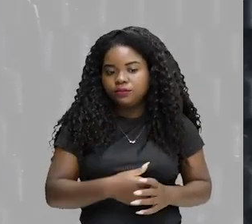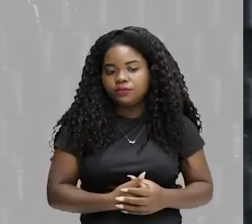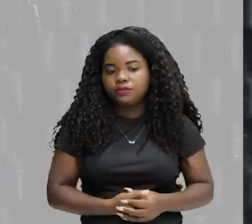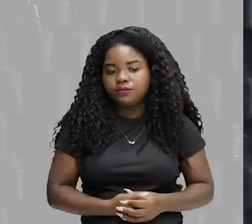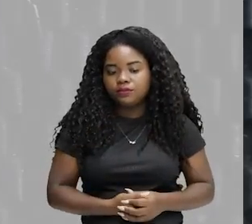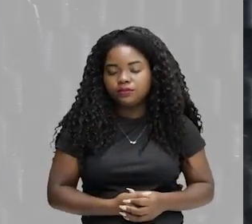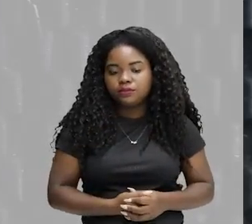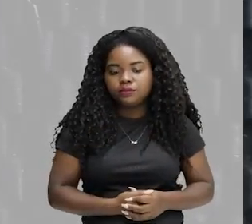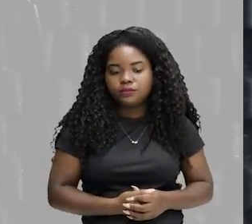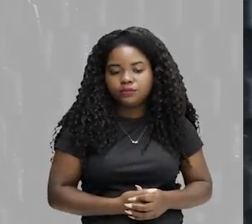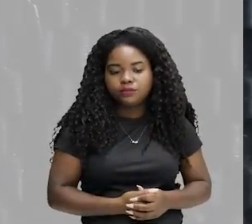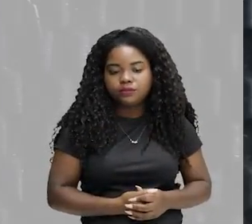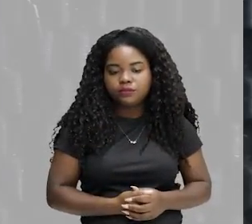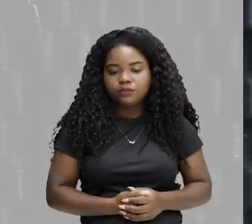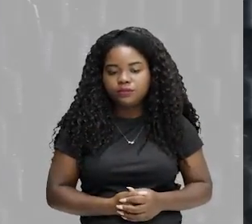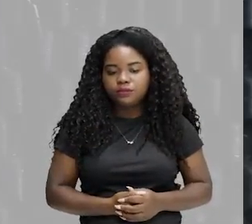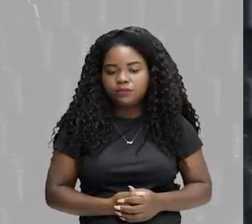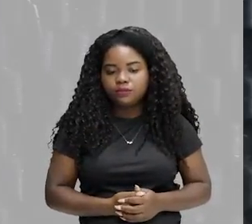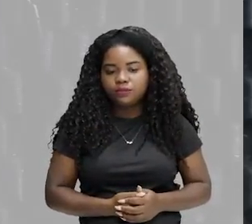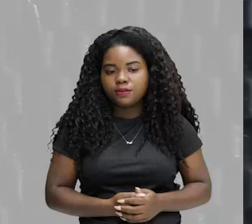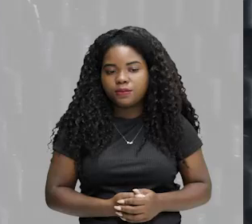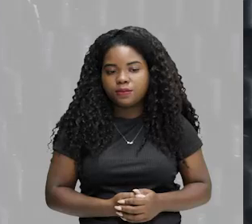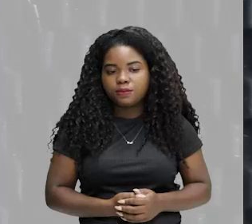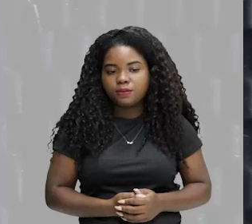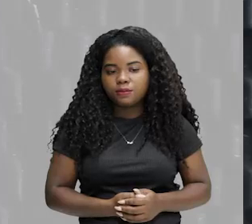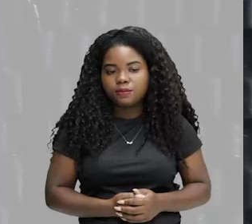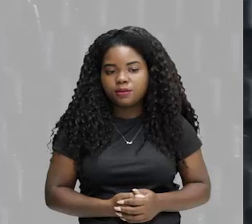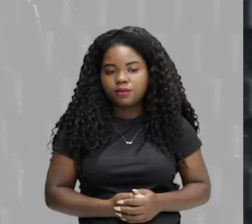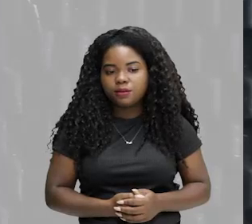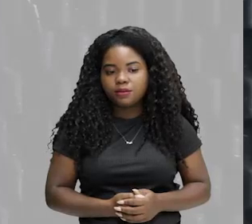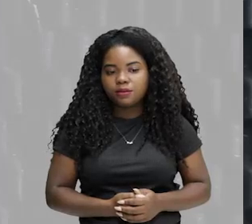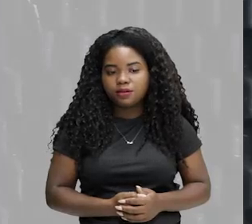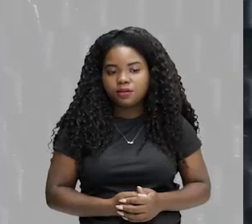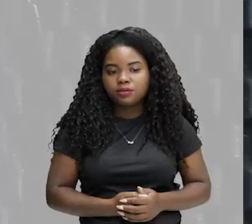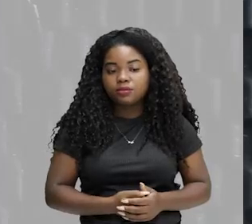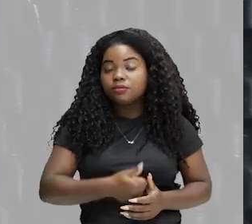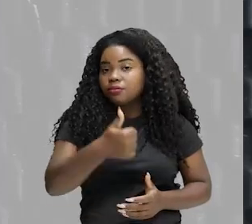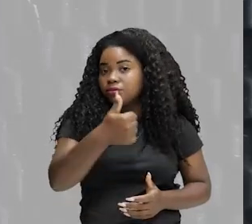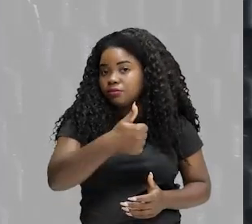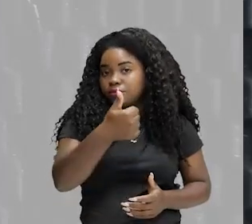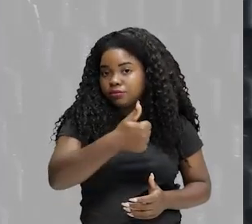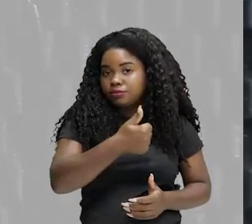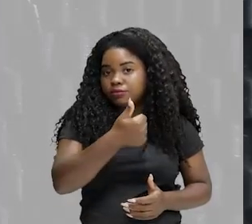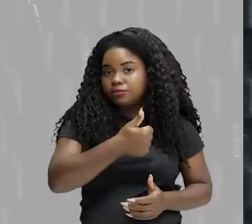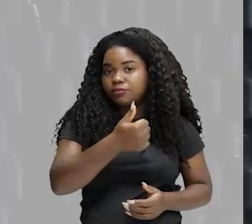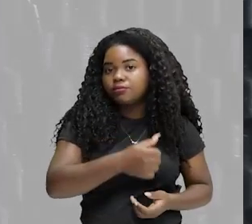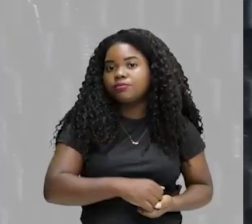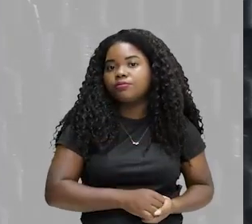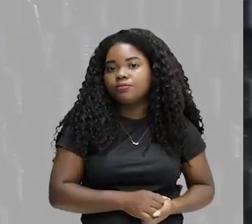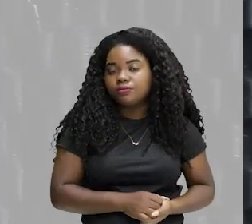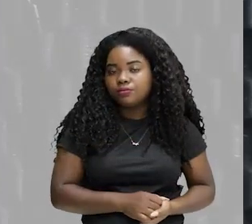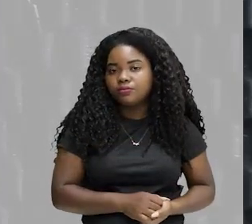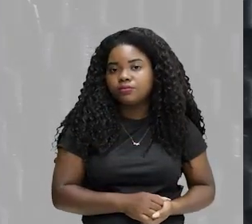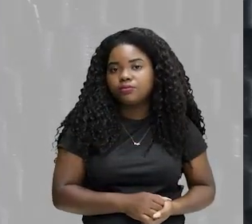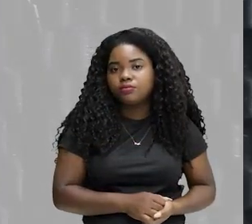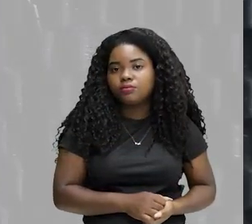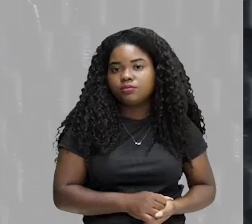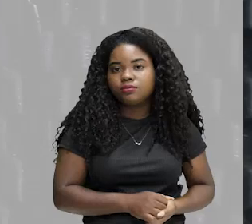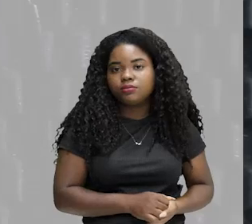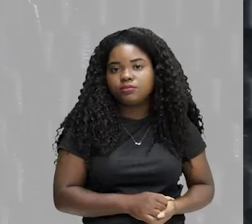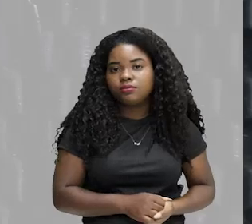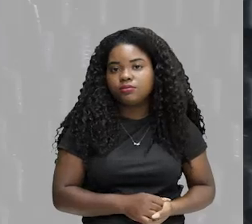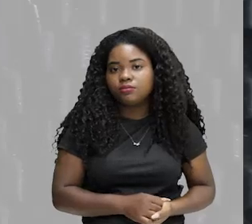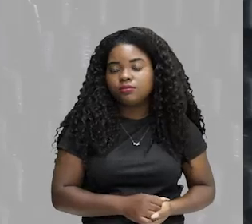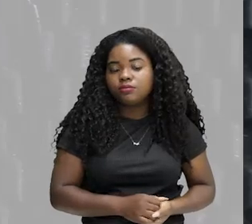é informação importantíssima, belezinha? Lembra que essa aqui foi apenas a primeira parte da